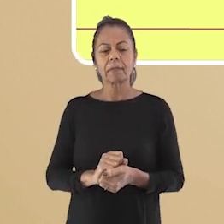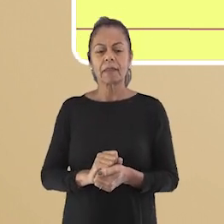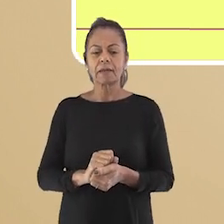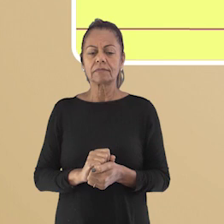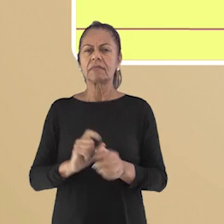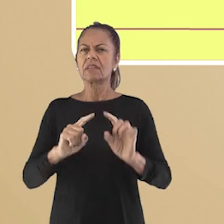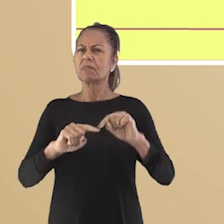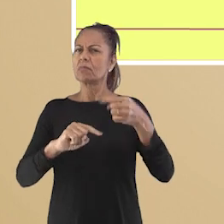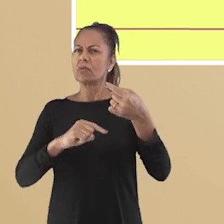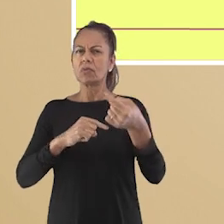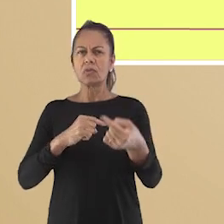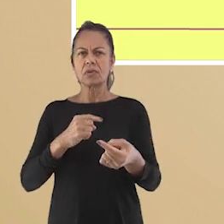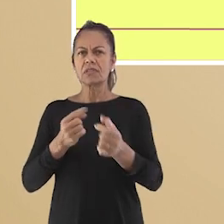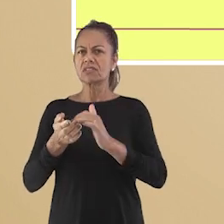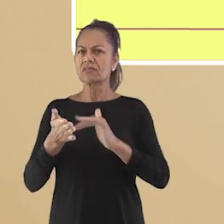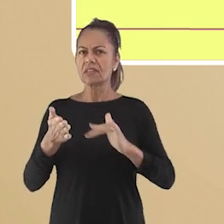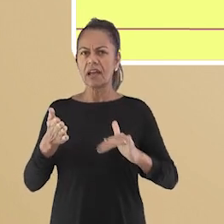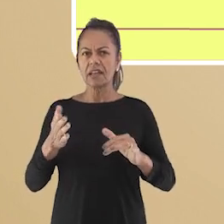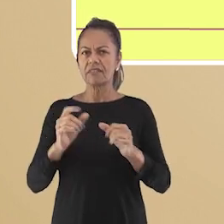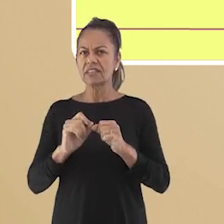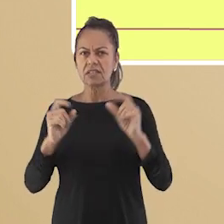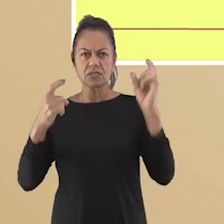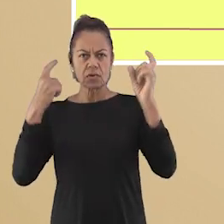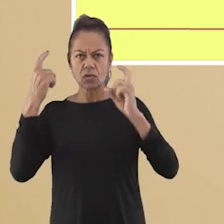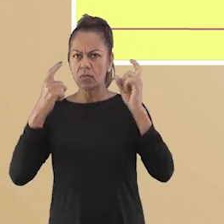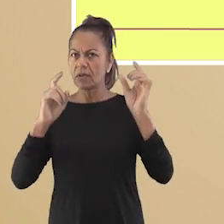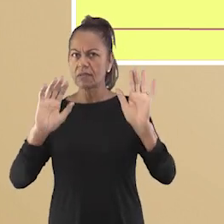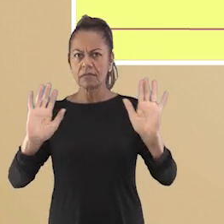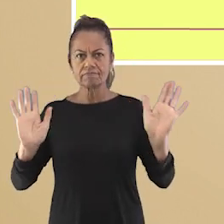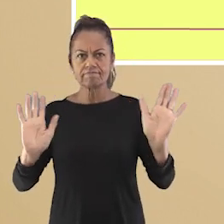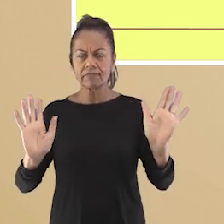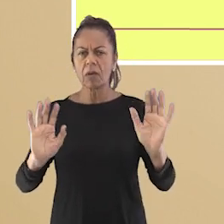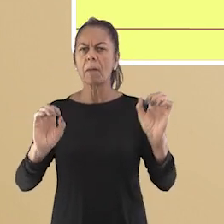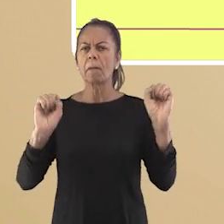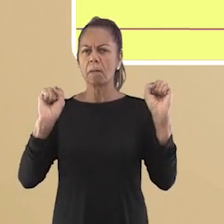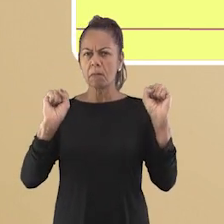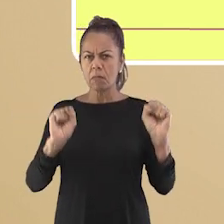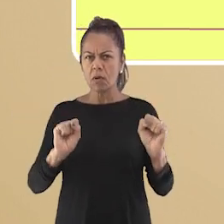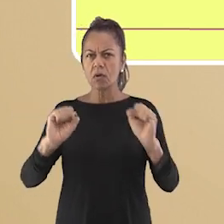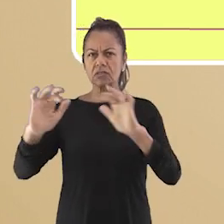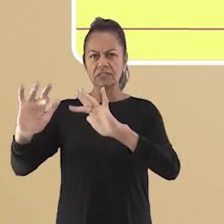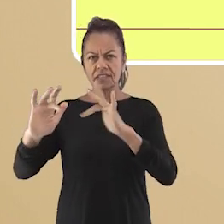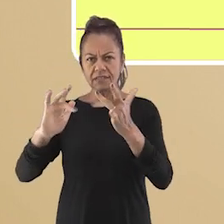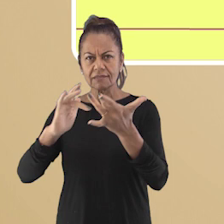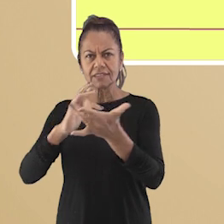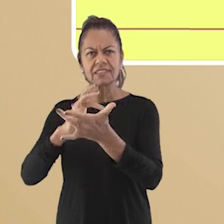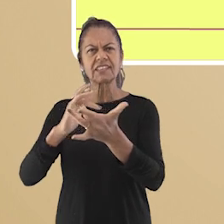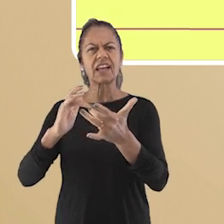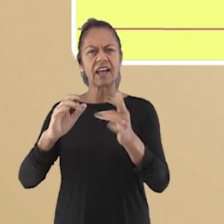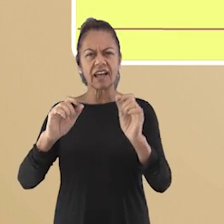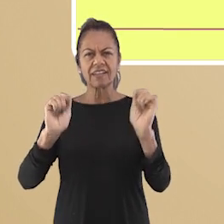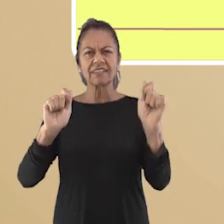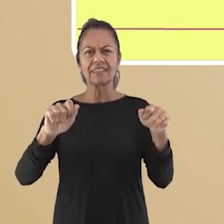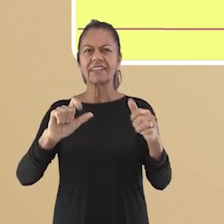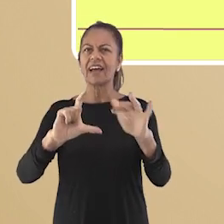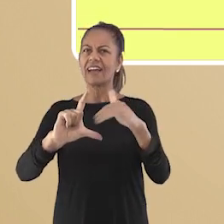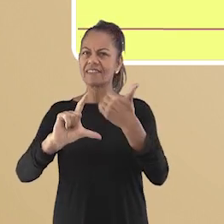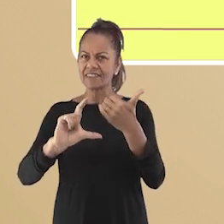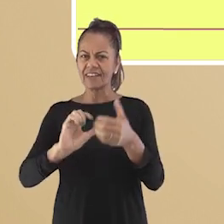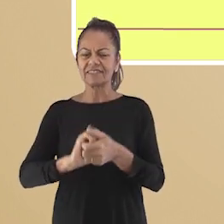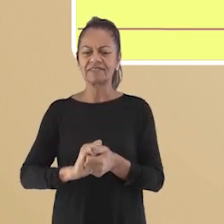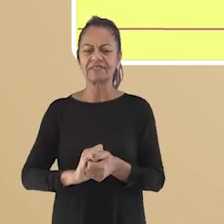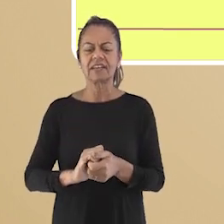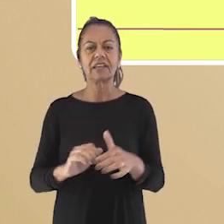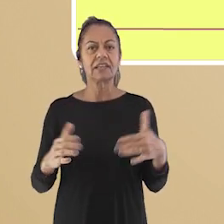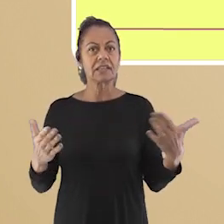nós. Caso você faça depois, não se preocupe. Acesse as nossas redes sociais e envie tudo por lá. Chegou